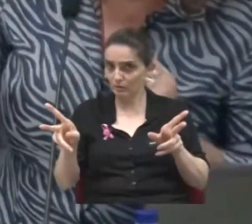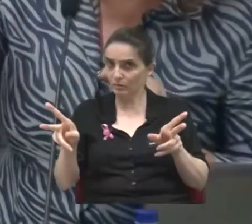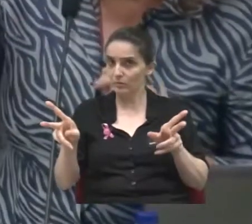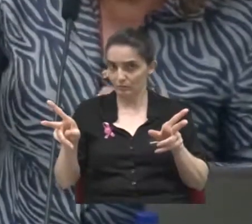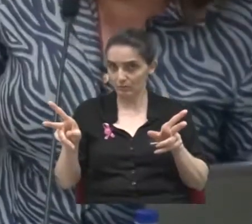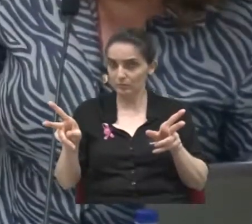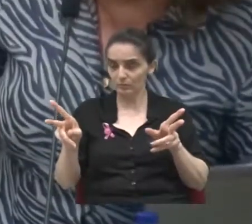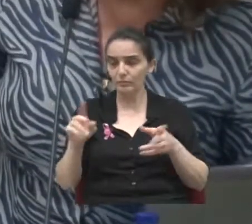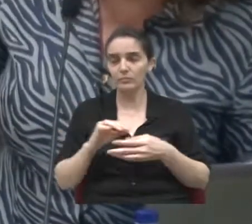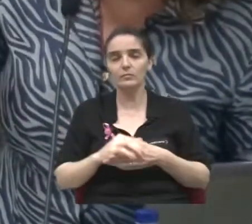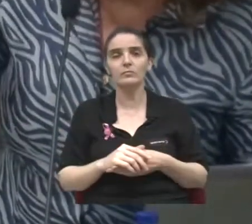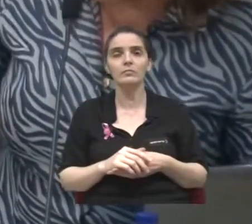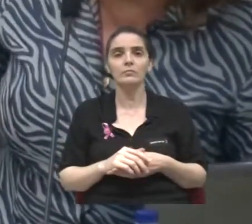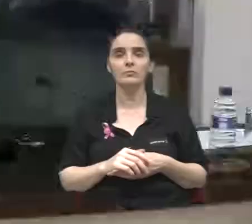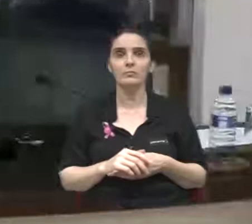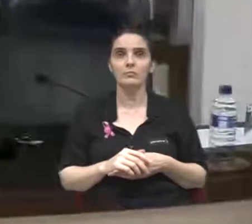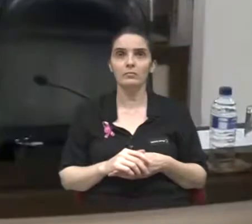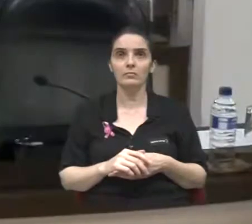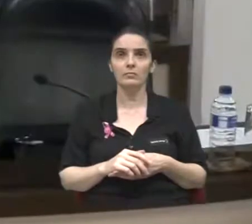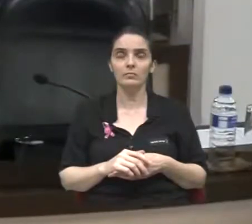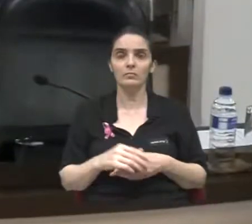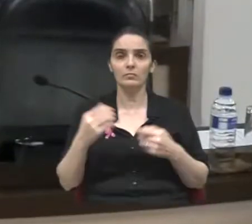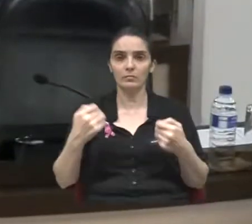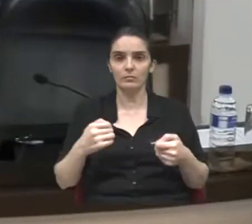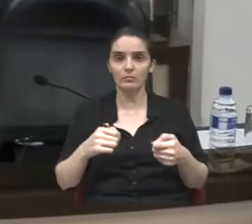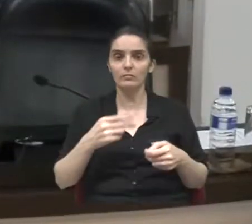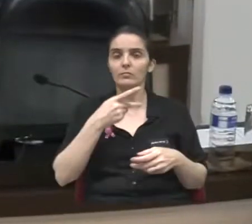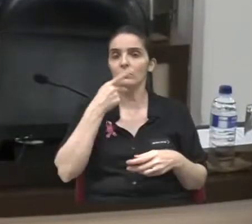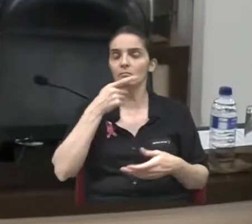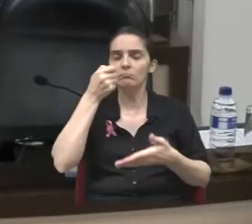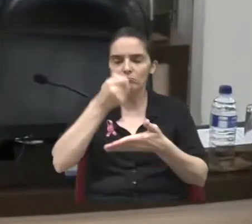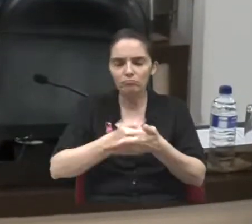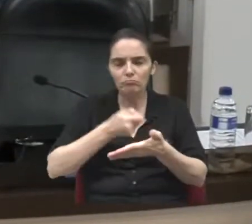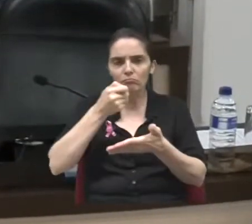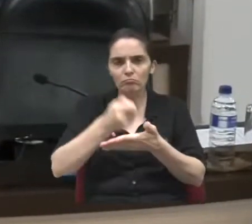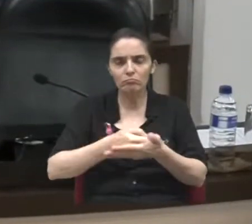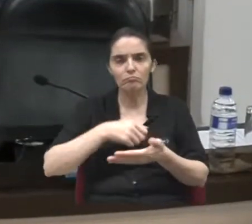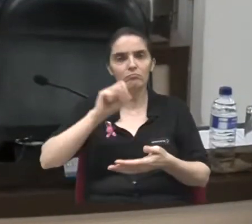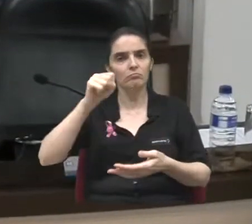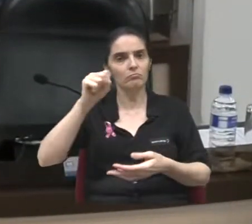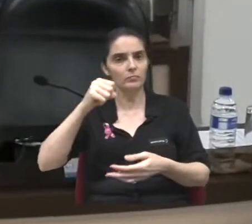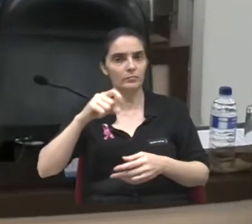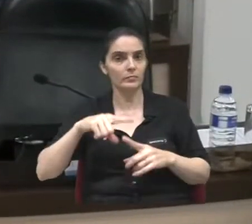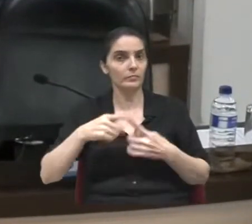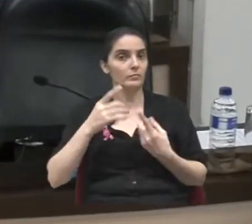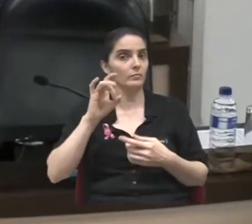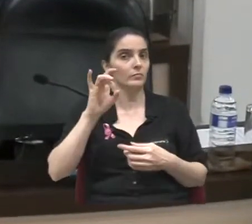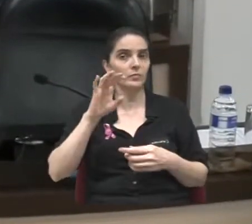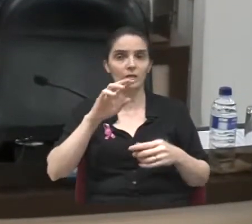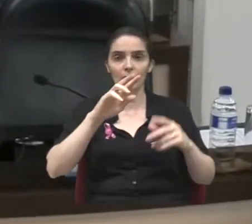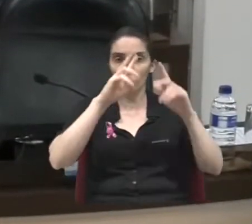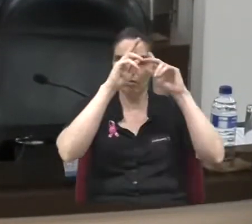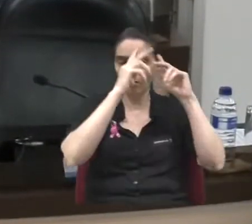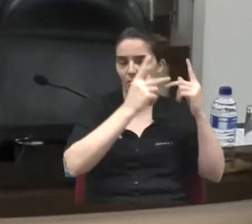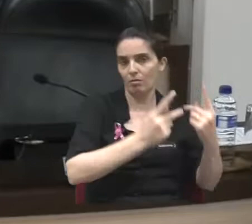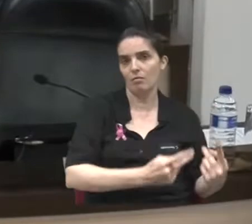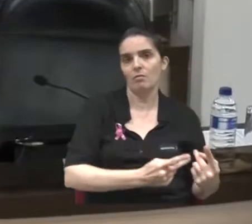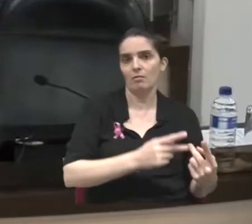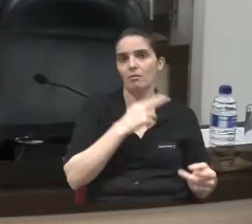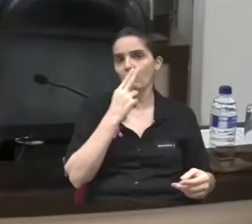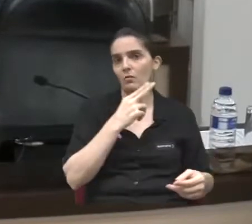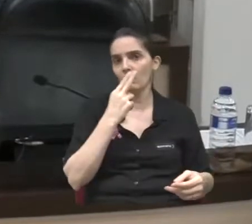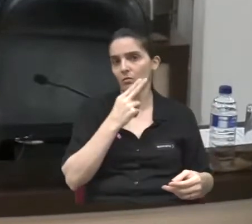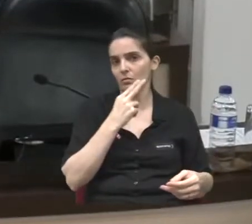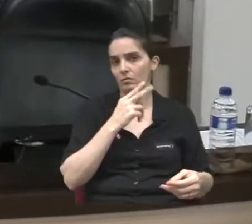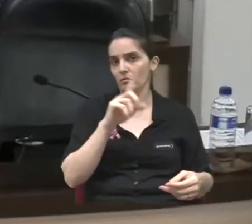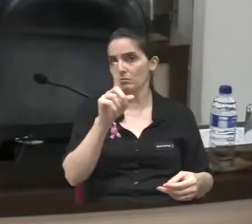Então, acho que continuamos que temos que cobrar sim, e não é só a questão da humanitária, do atendimento urgência e emergência, porque não é só para o